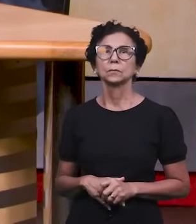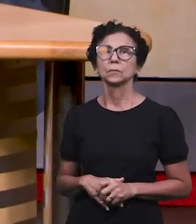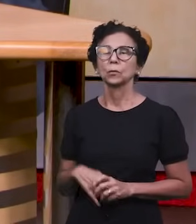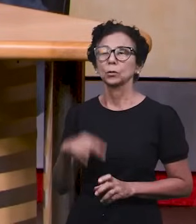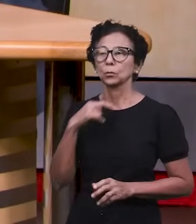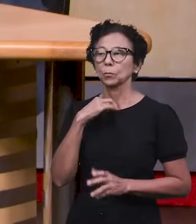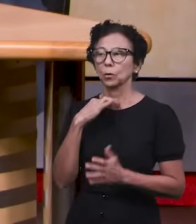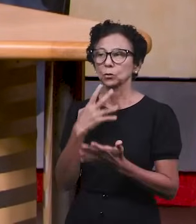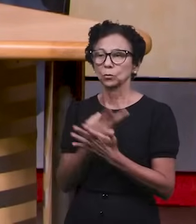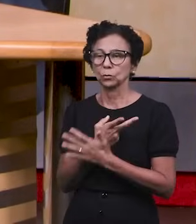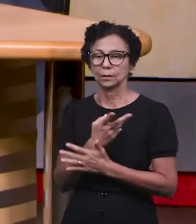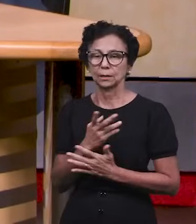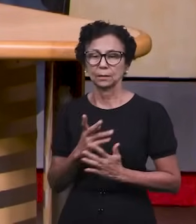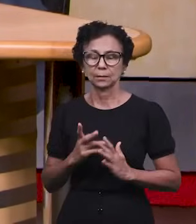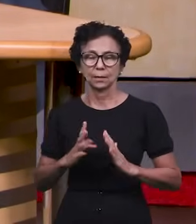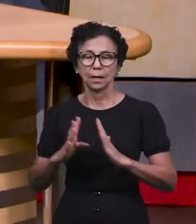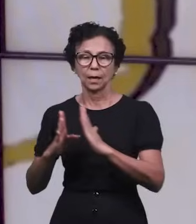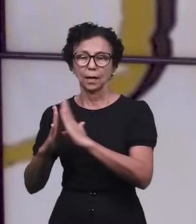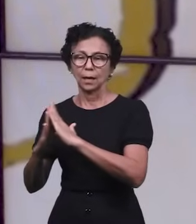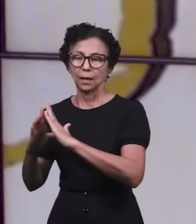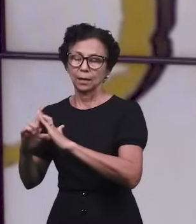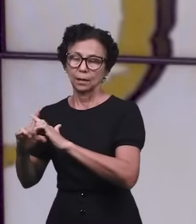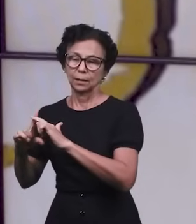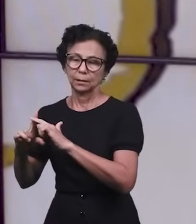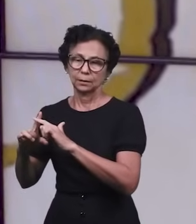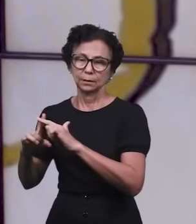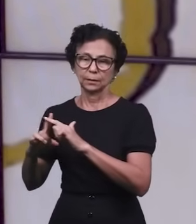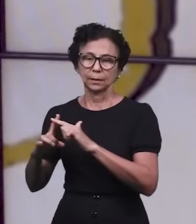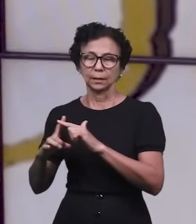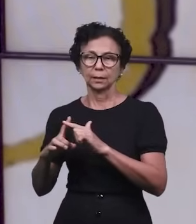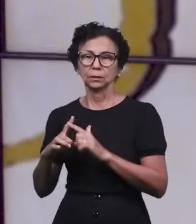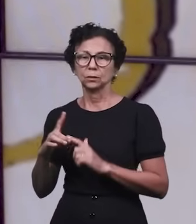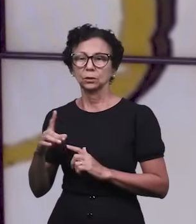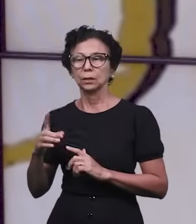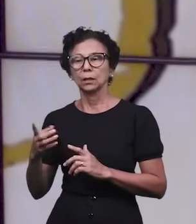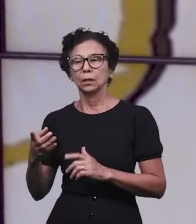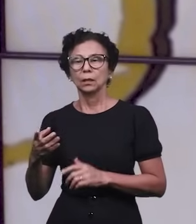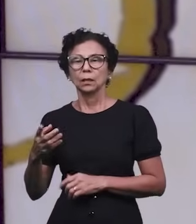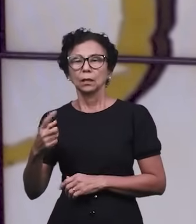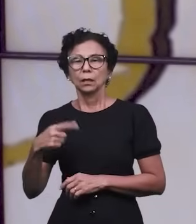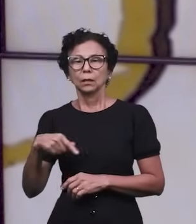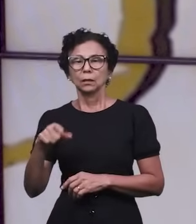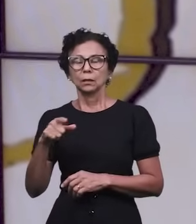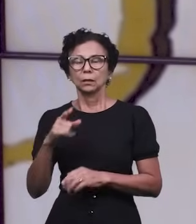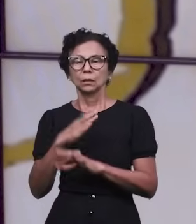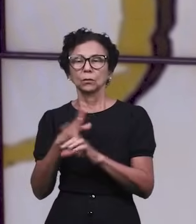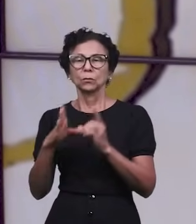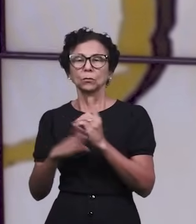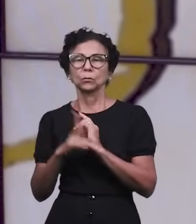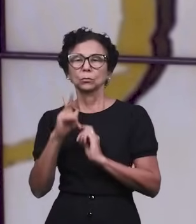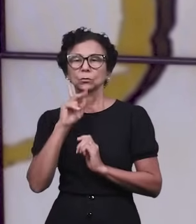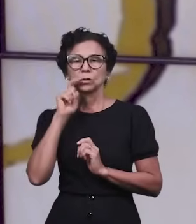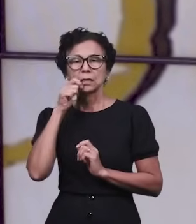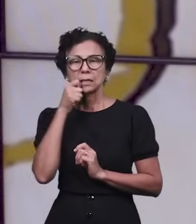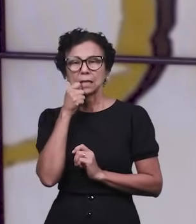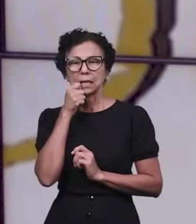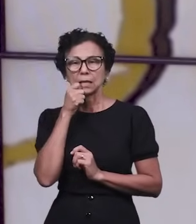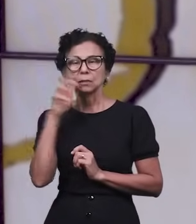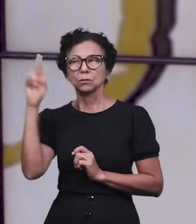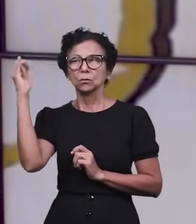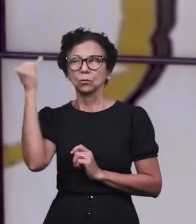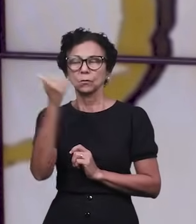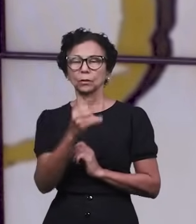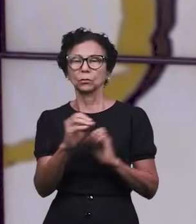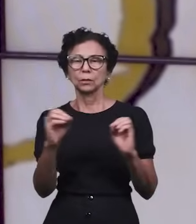a igreja começar a ter como comum, teve um culto de ceia onde o Senhor não falou, teve um culto